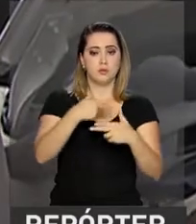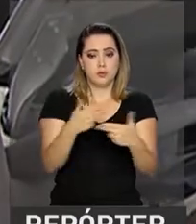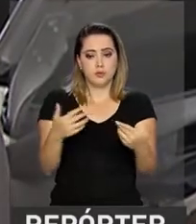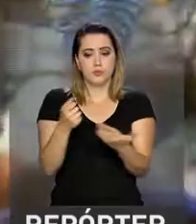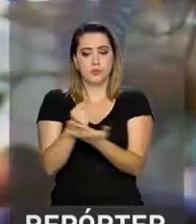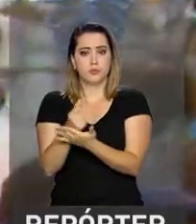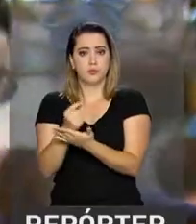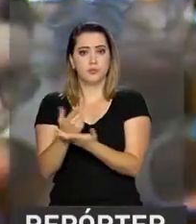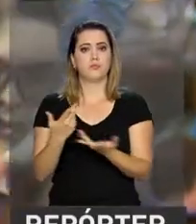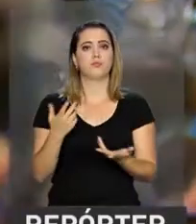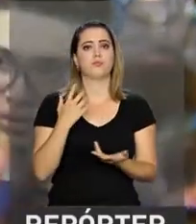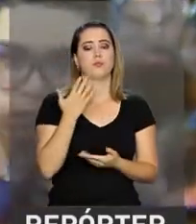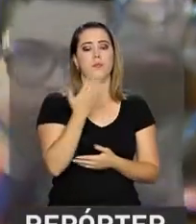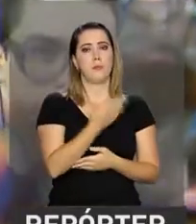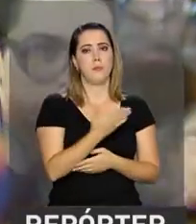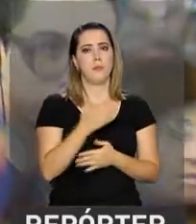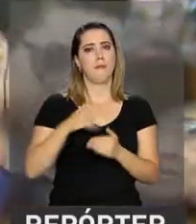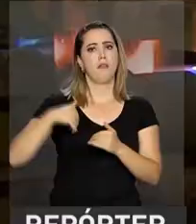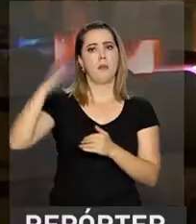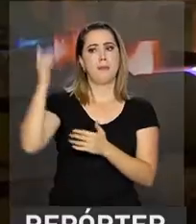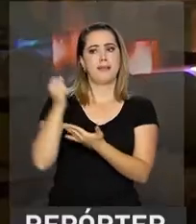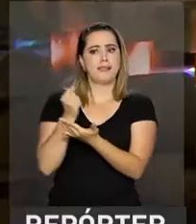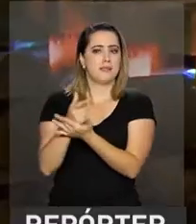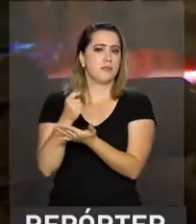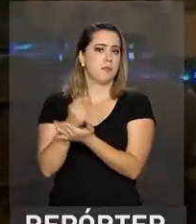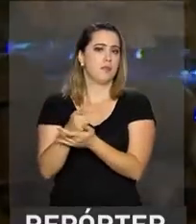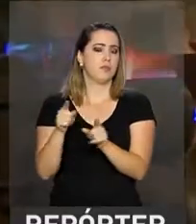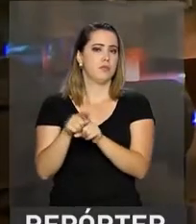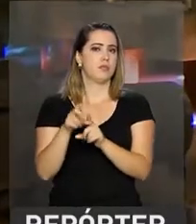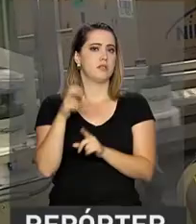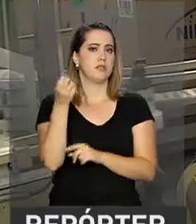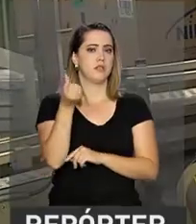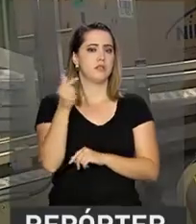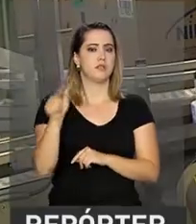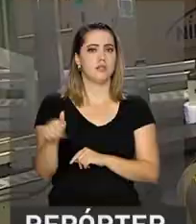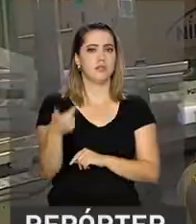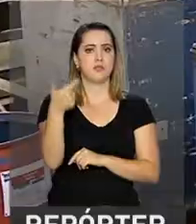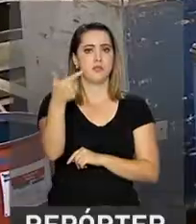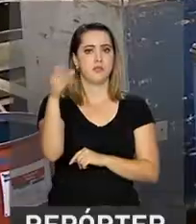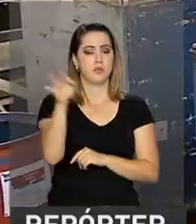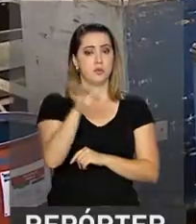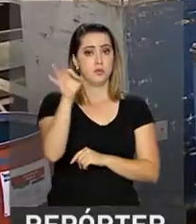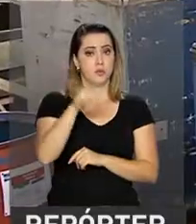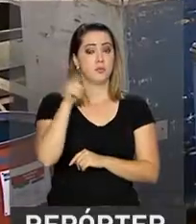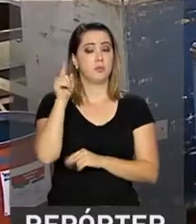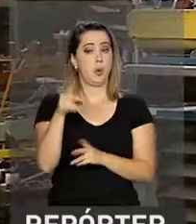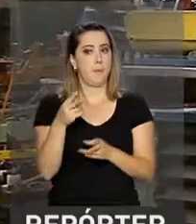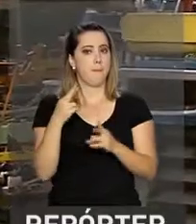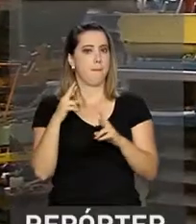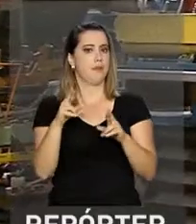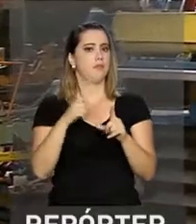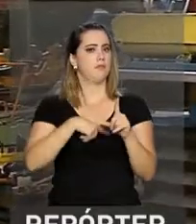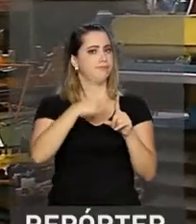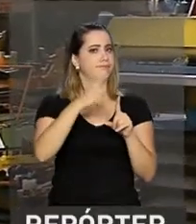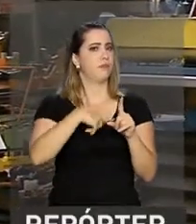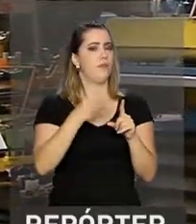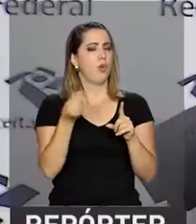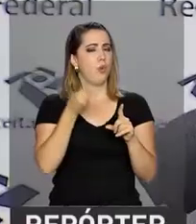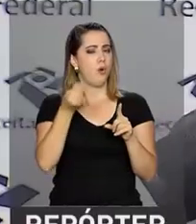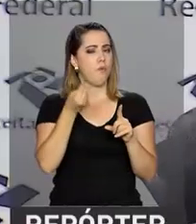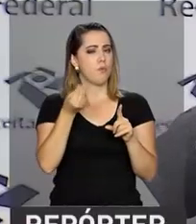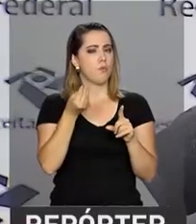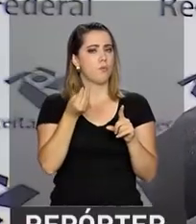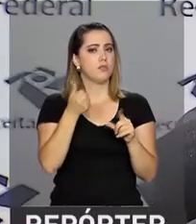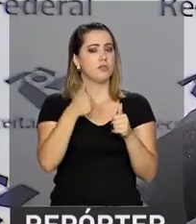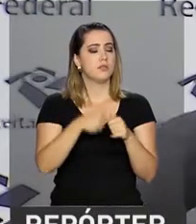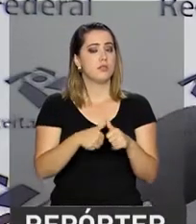demanda agregada. A alta da importação em 6,2% é um importante termômetro do cenário econômico.